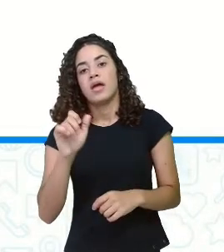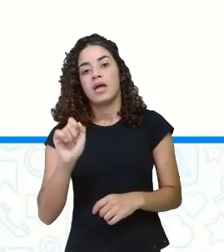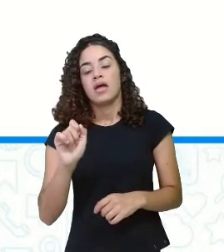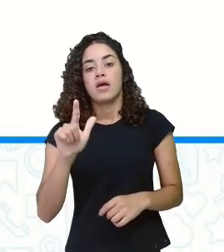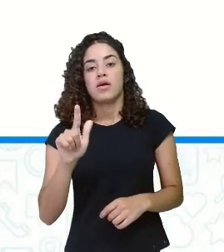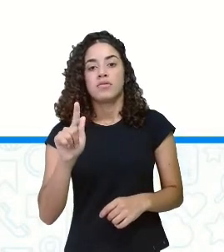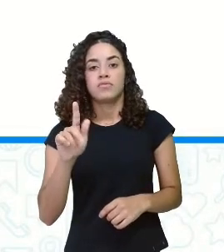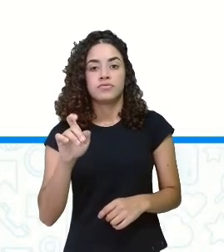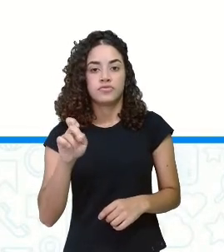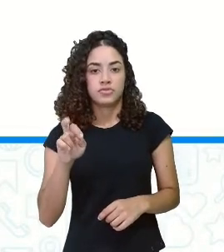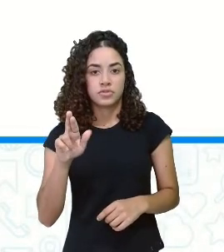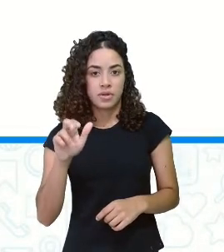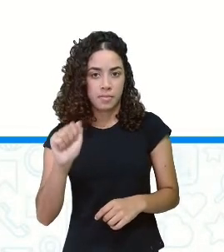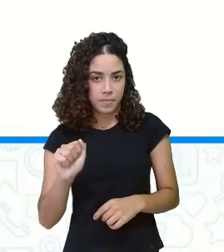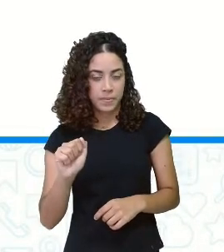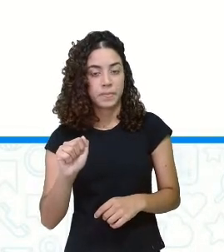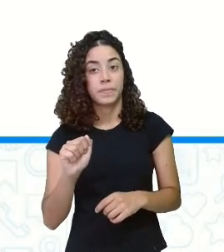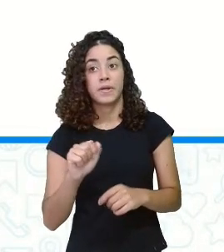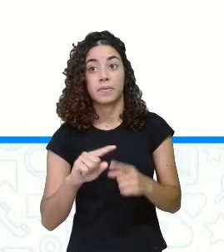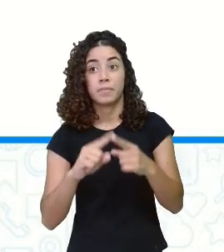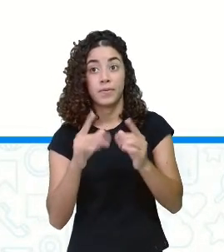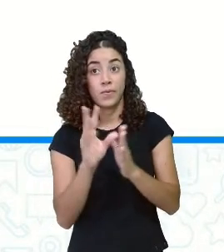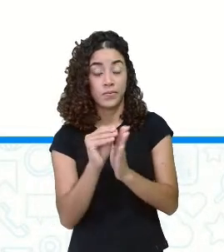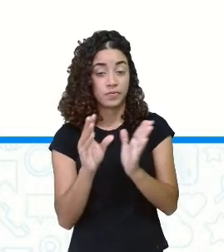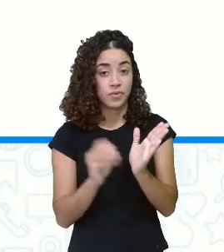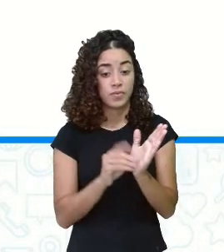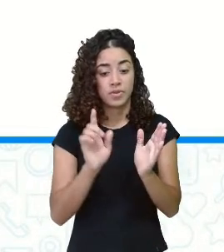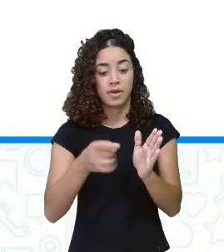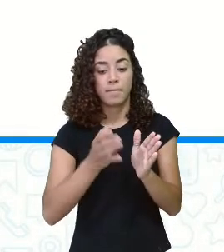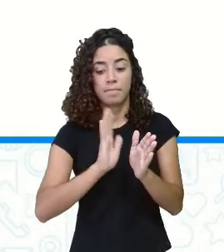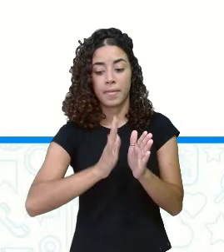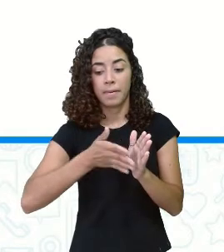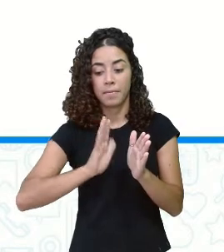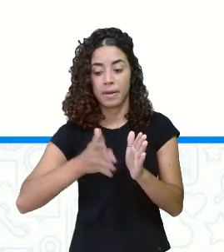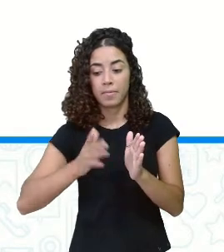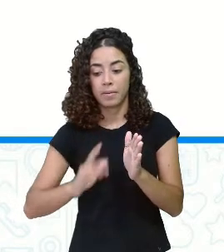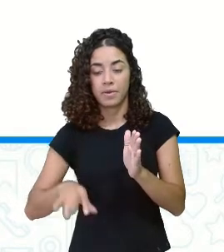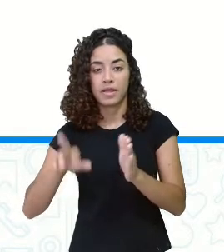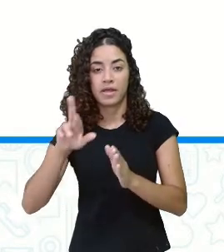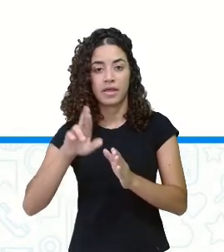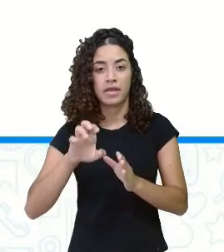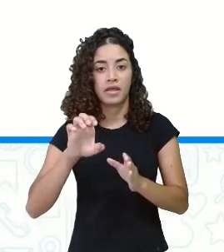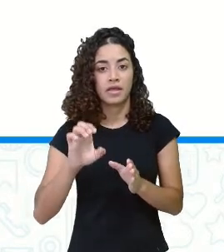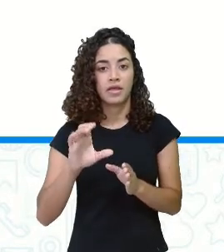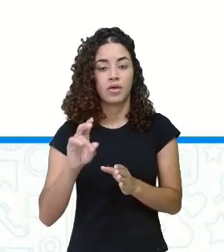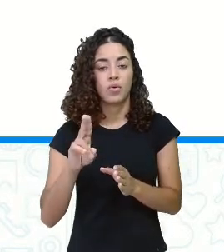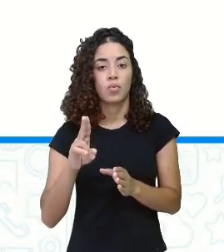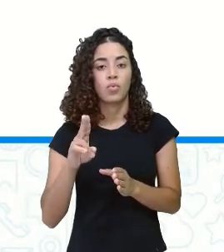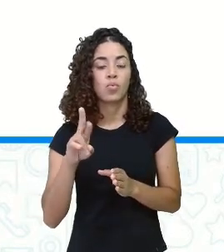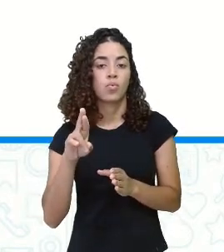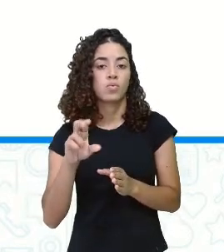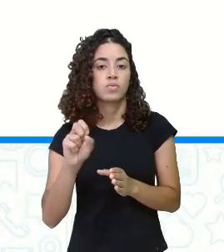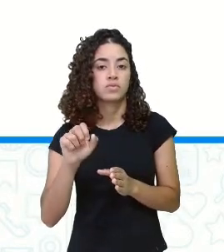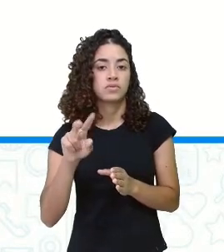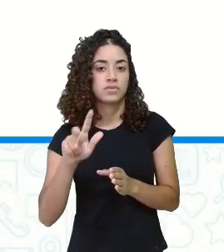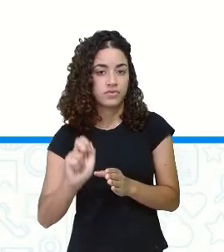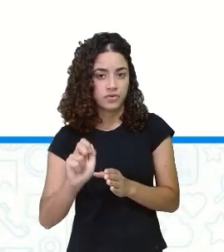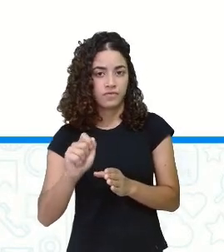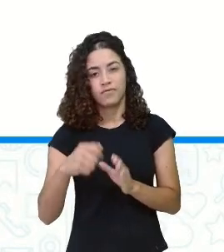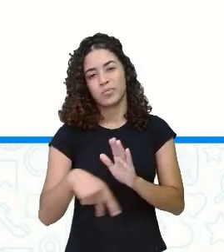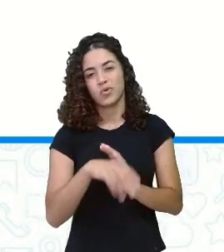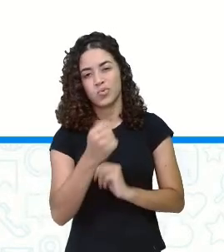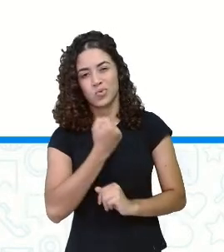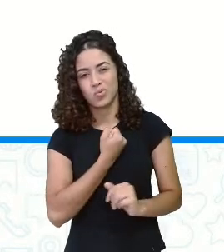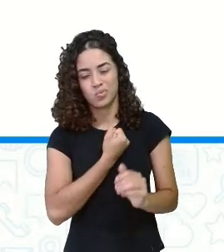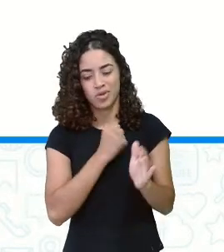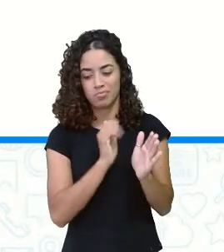sobre álgebra, né? E o conteúdo, sequência recursiva, é uma sequência numérica, mas é uma